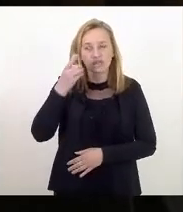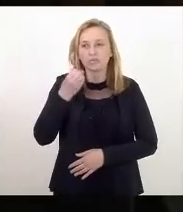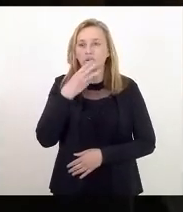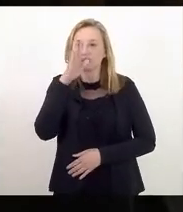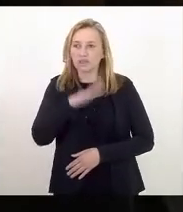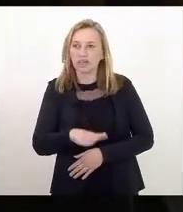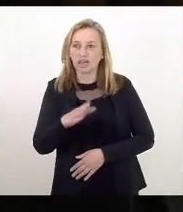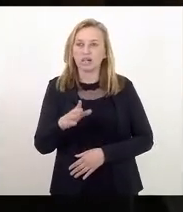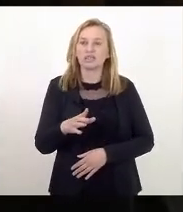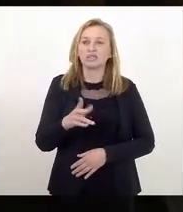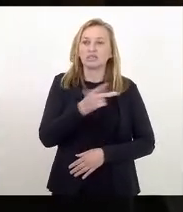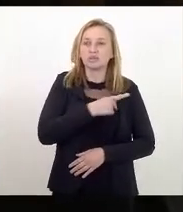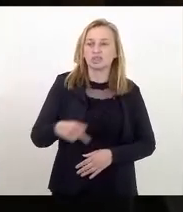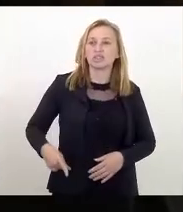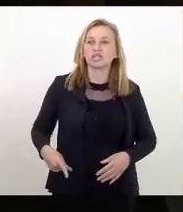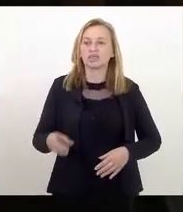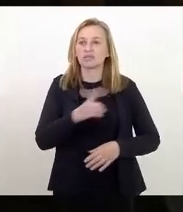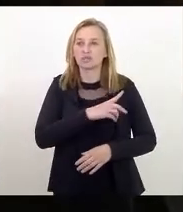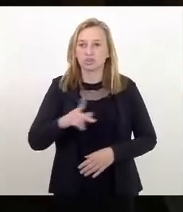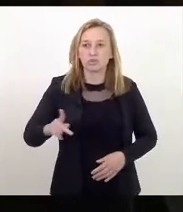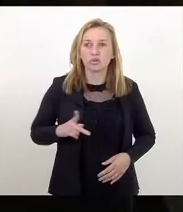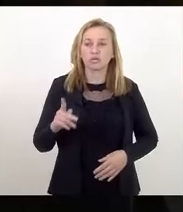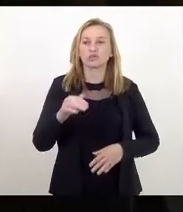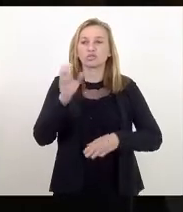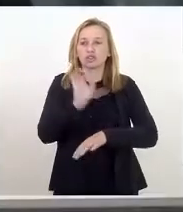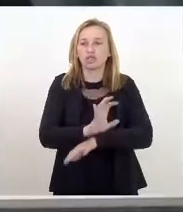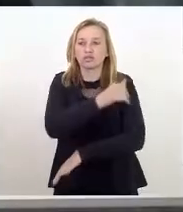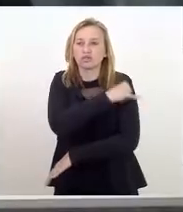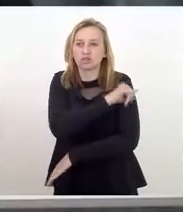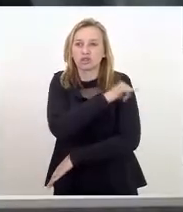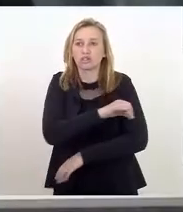os funcionários de defensoria pública do Estado do Rio de Janeiro.